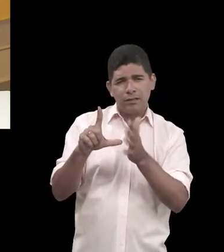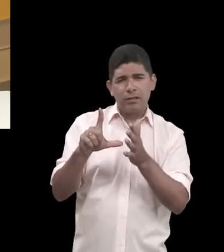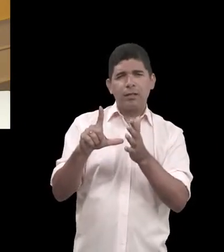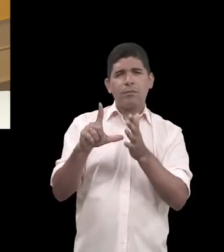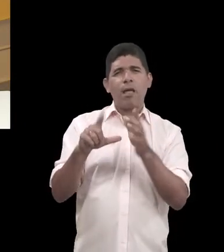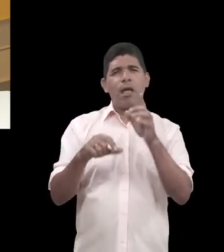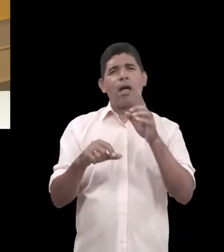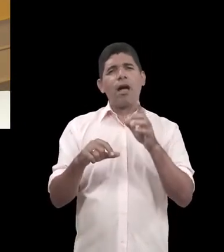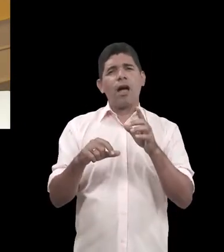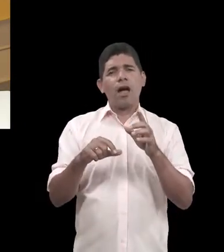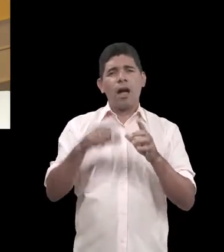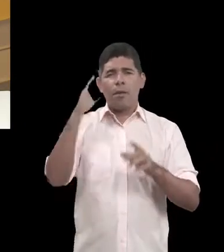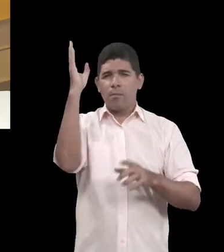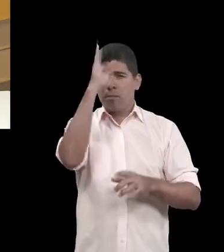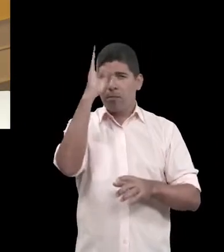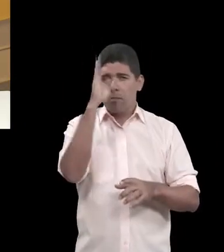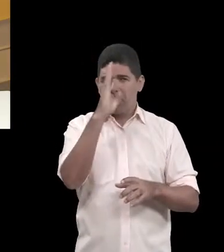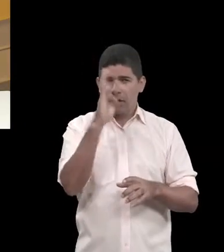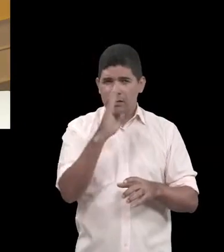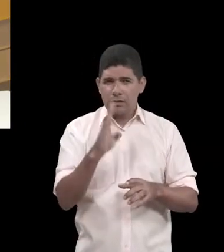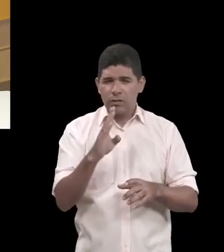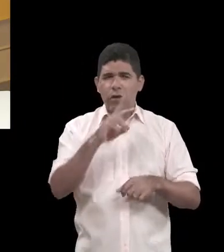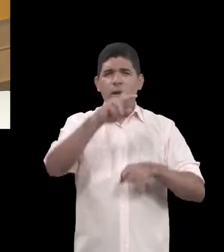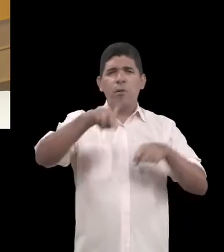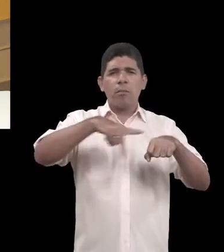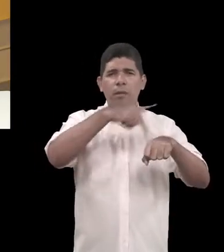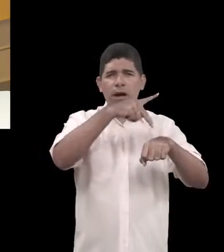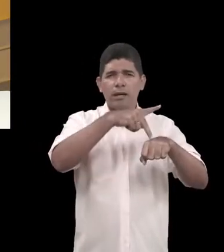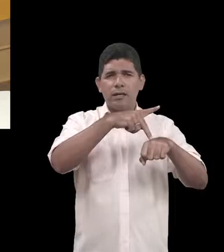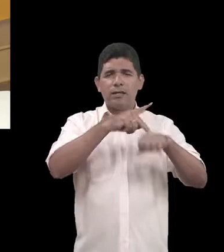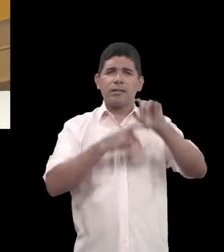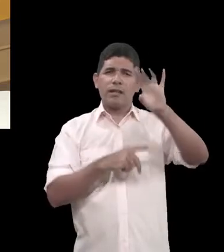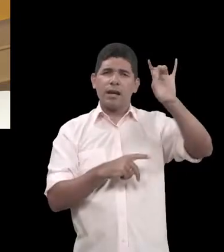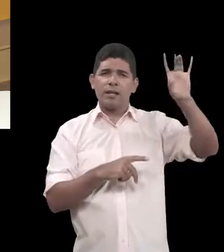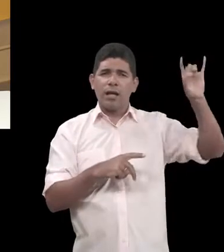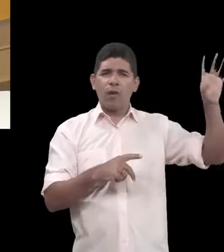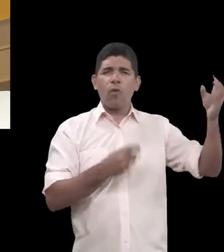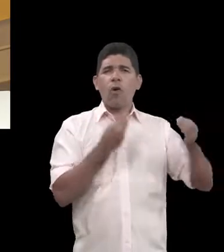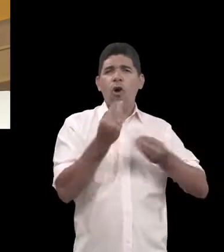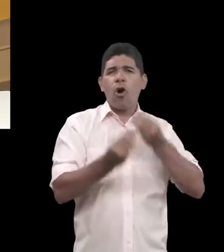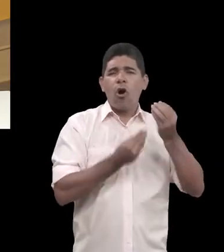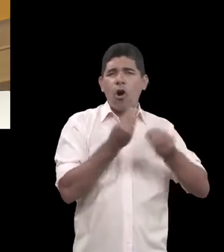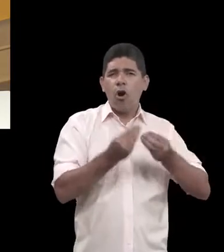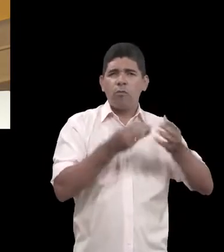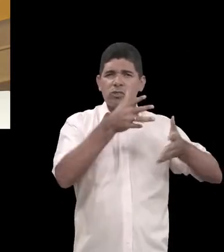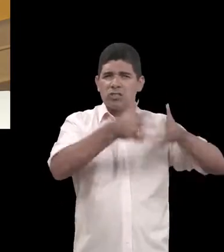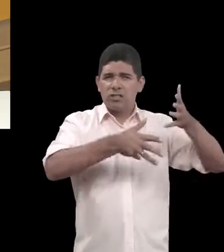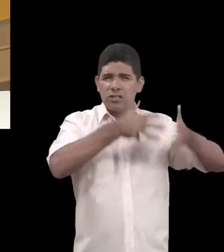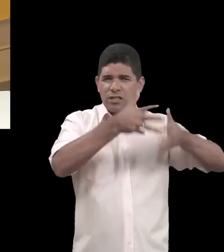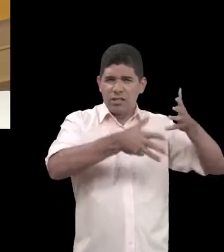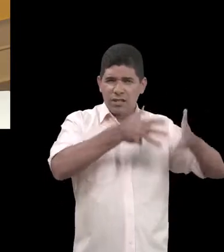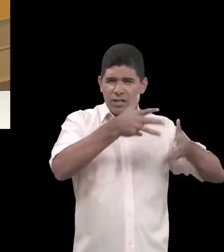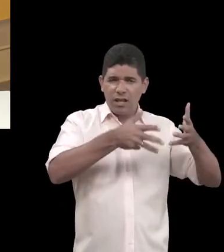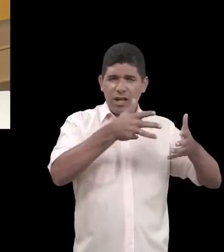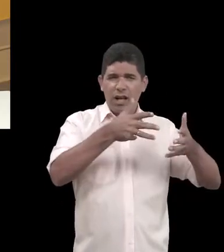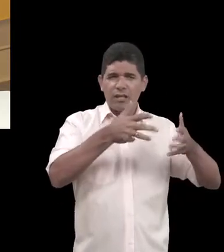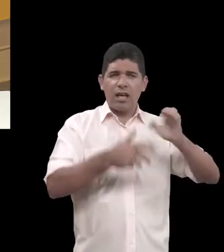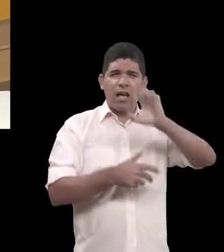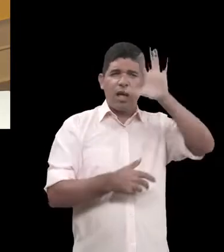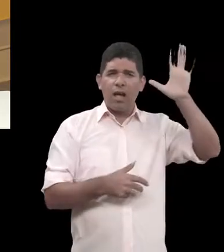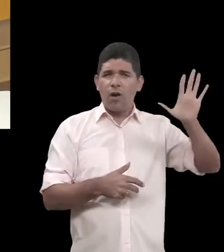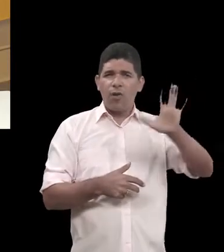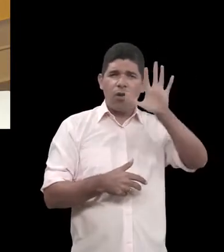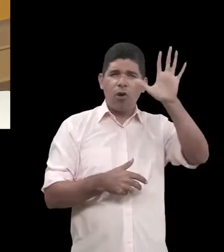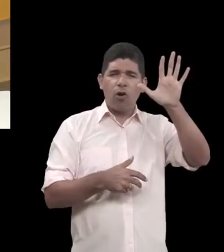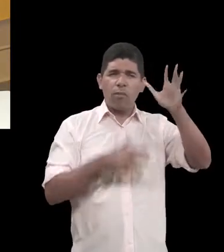países, cada um vai optar pelo seu, ou, por exemplo, tem uma língua europeia, ou cada país no mundo termina optando por um tipo